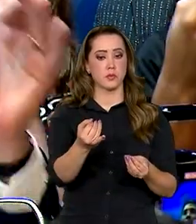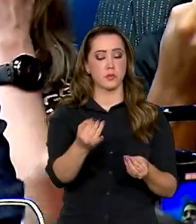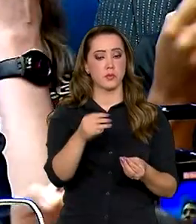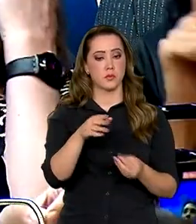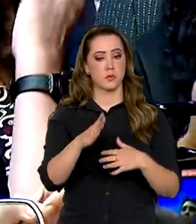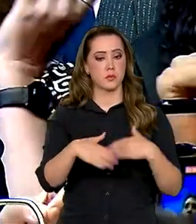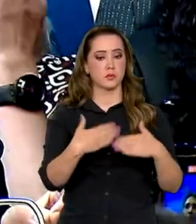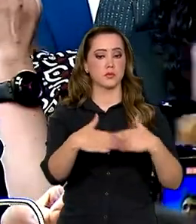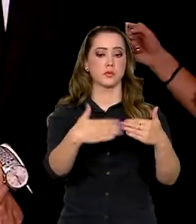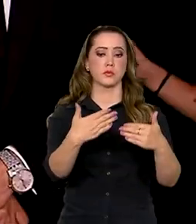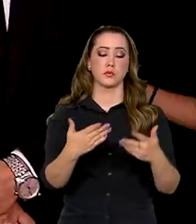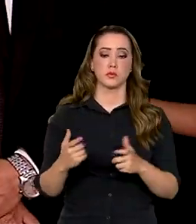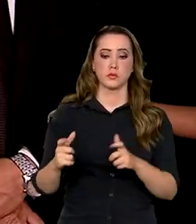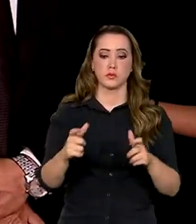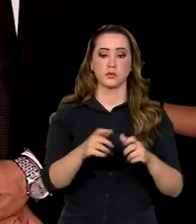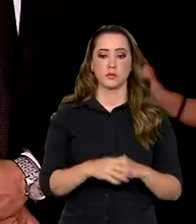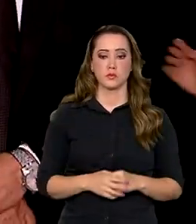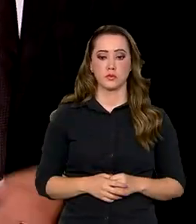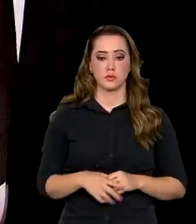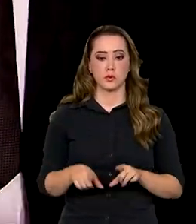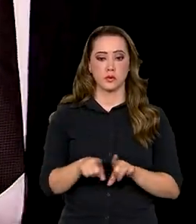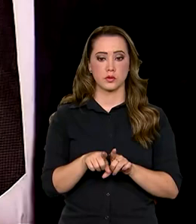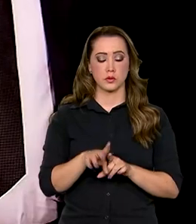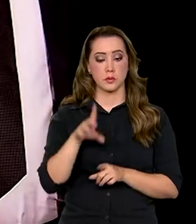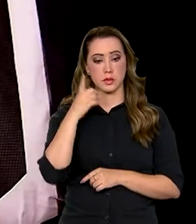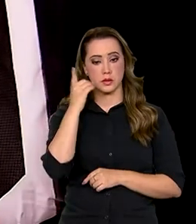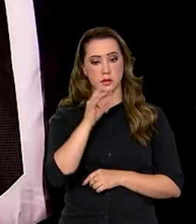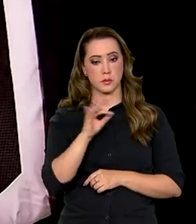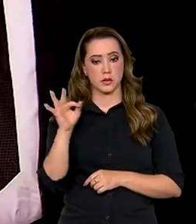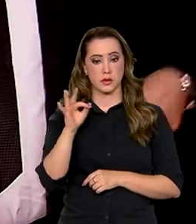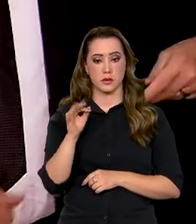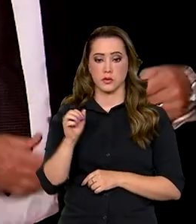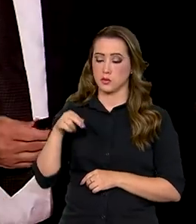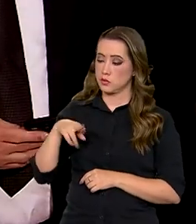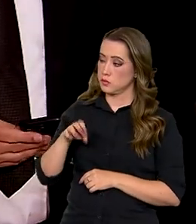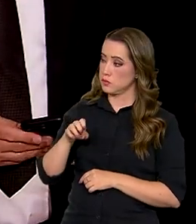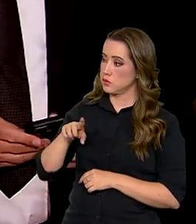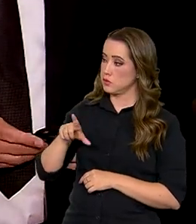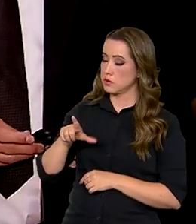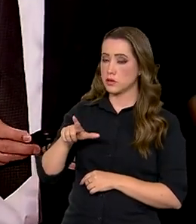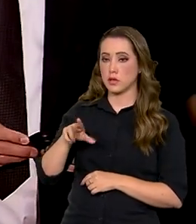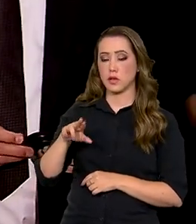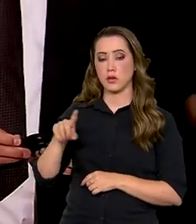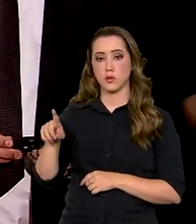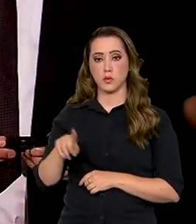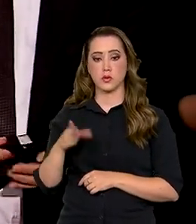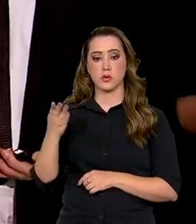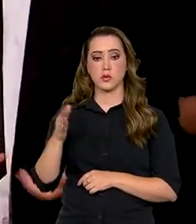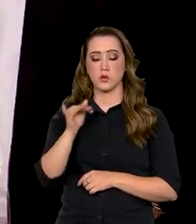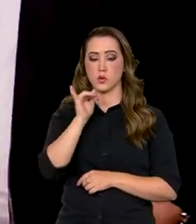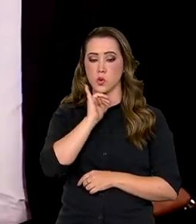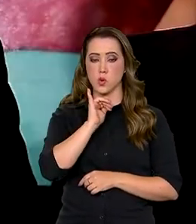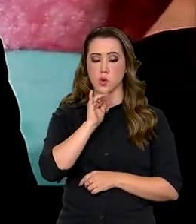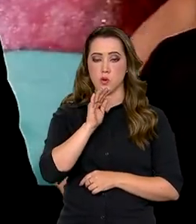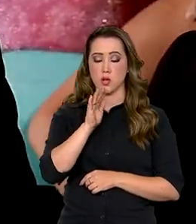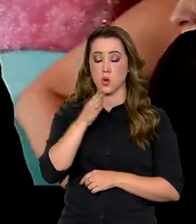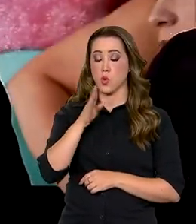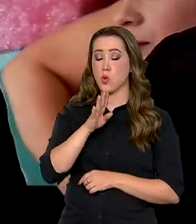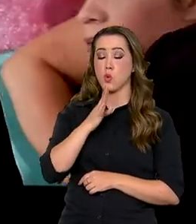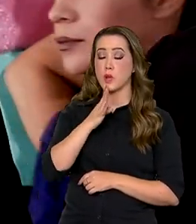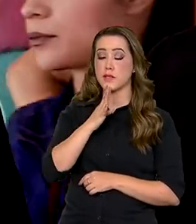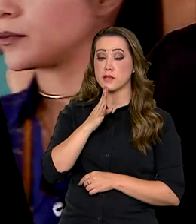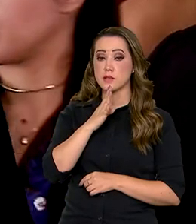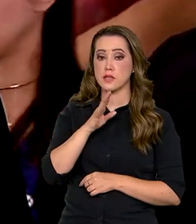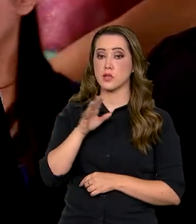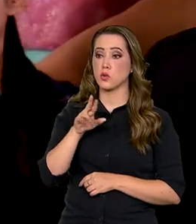de desenvolvimento. O também deputado federal André Luiz de Carvalho Ribeiro, mais conhecido como André Fufuca, tomou posse